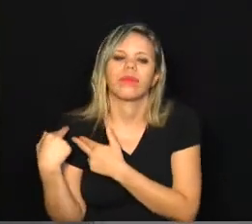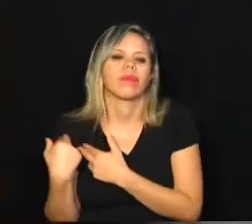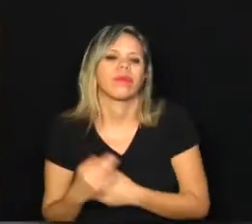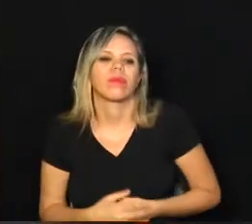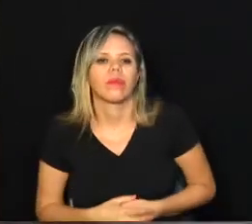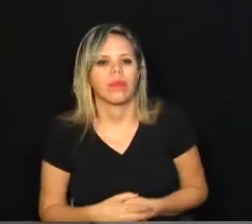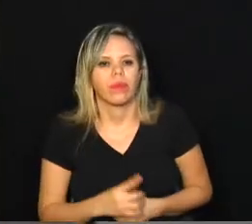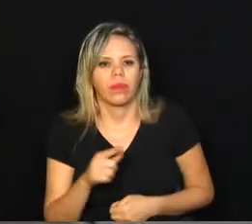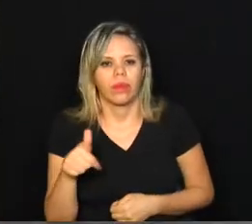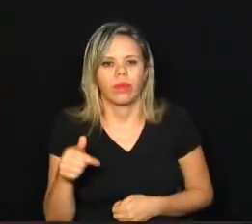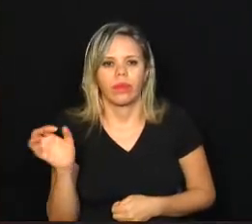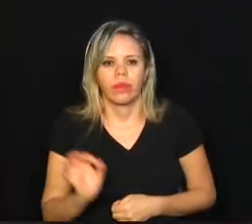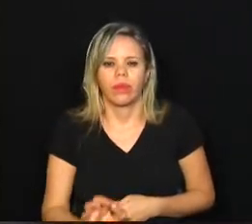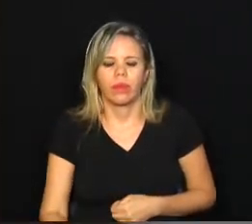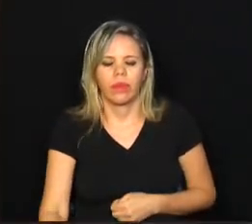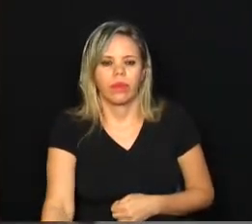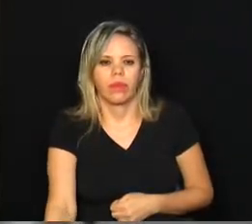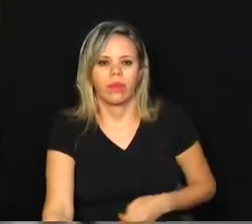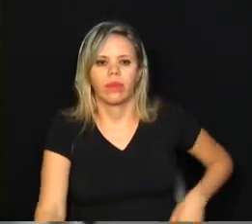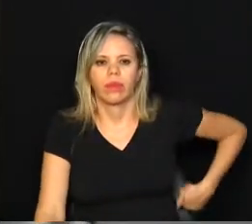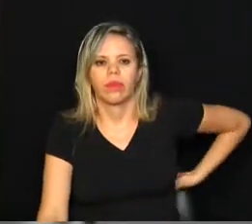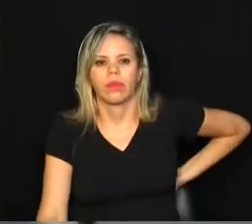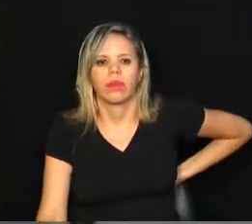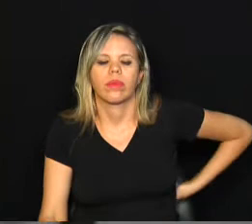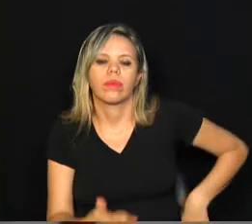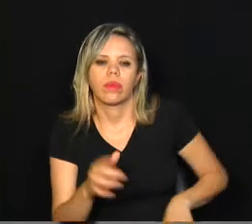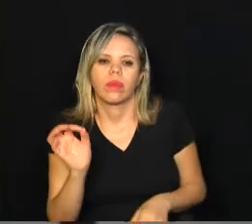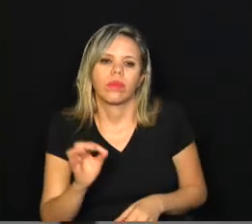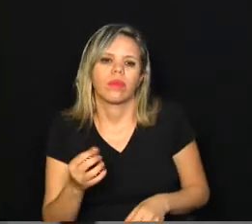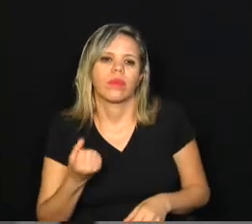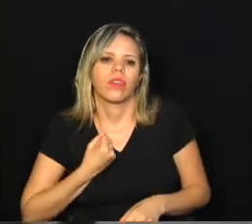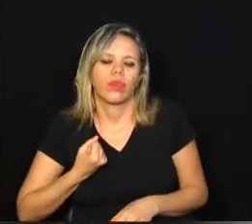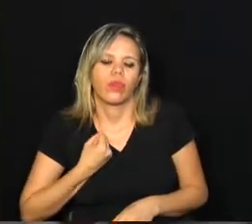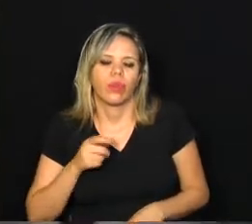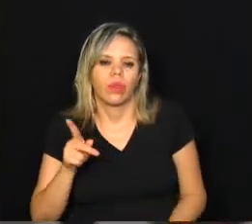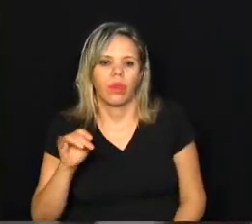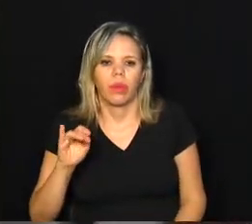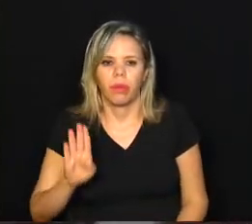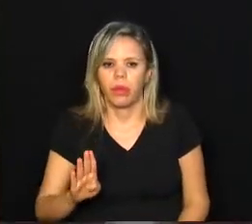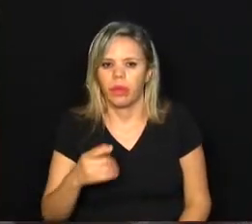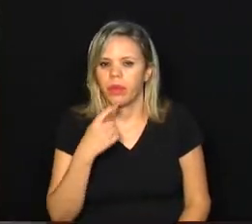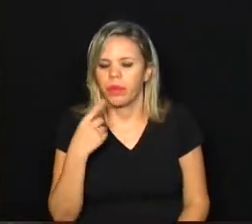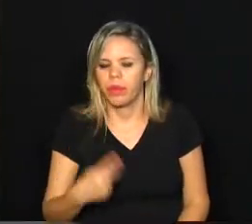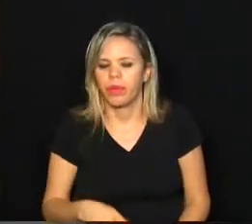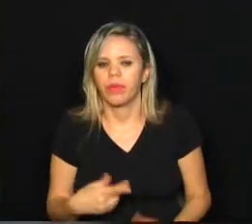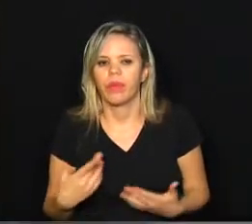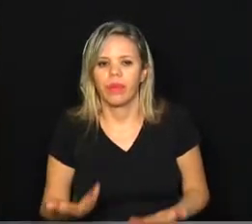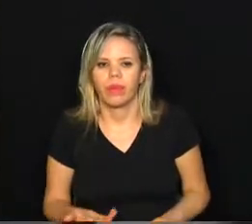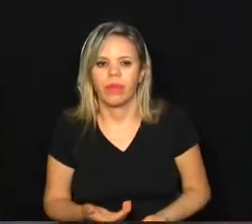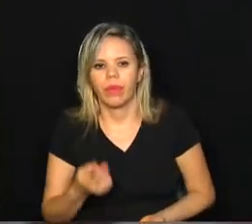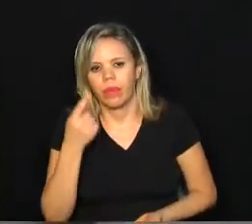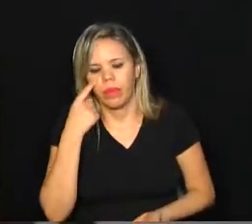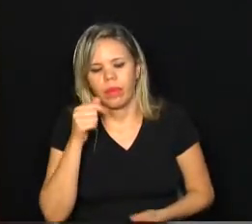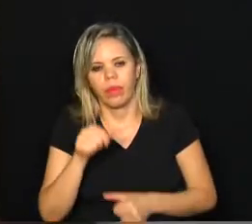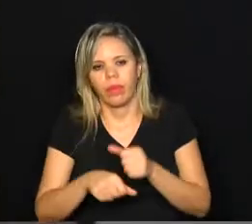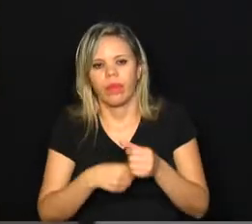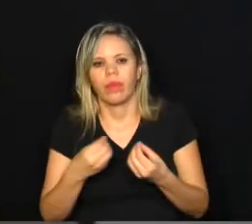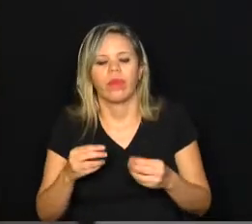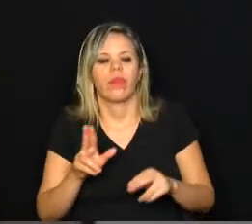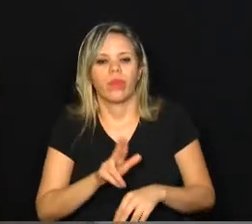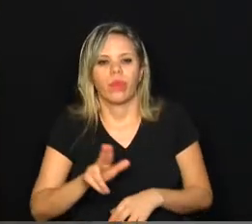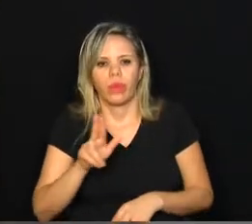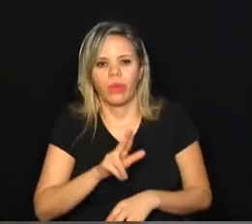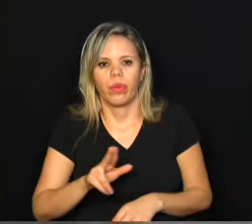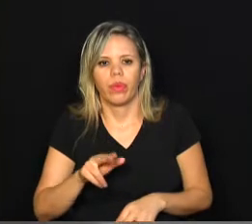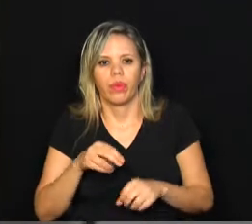17%, posso não estar exatamente correto com esse número, do PIB de Campinas, ou seja, vocês veem o impacto da universidade